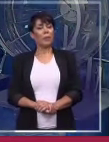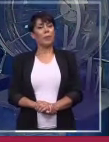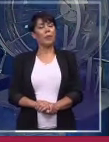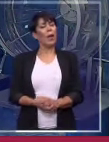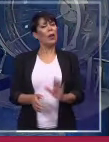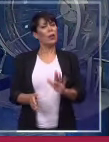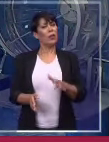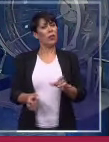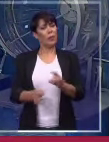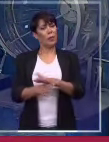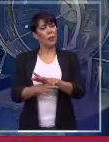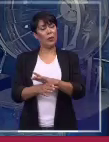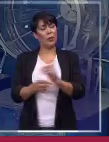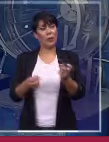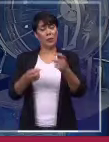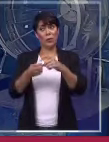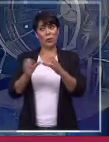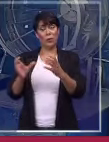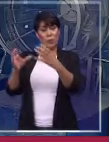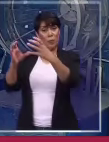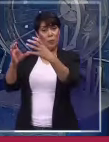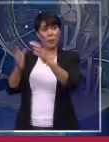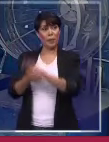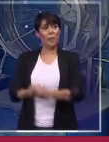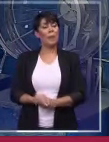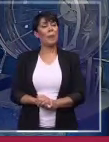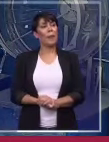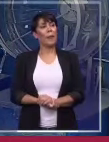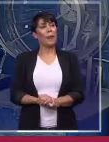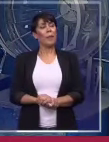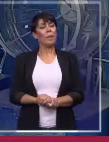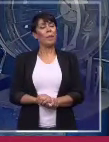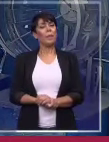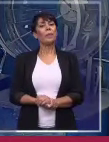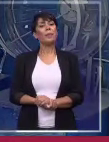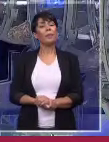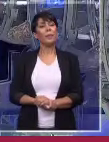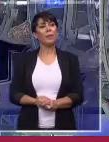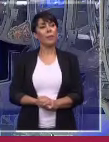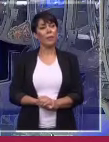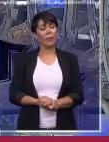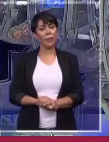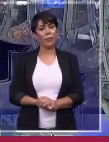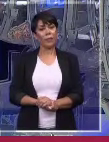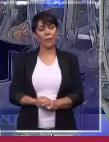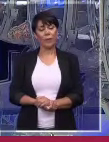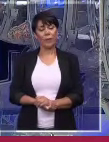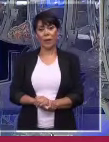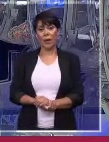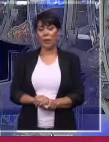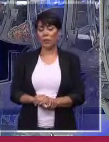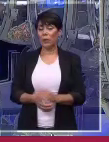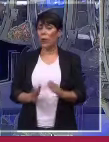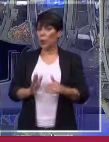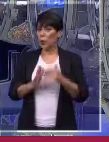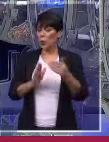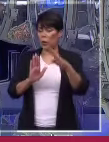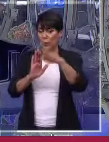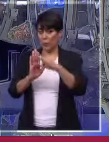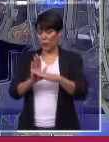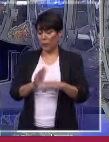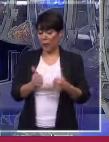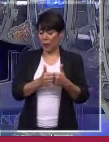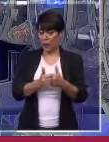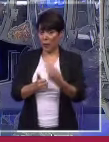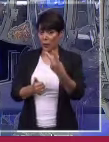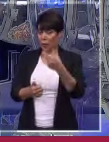As bolas já foram colocadas no suporte acima do globo número 4, procedimento acompanhado pelas nossas auditoras, a Maria Baldez